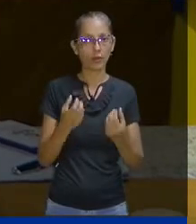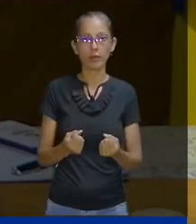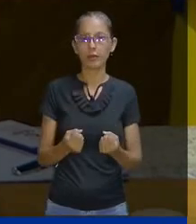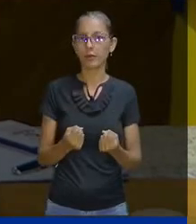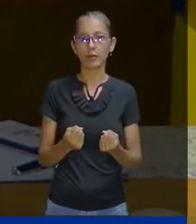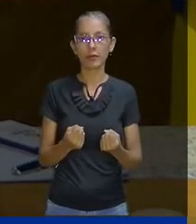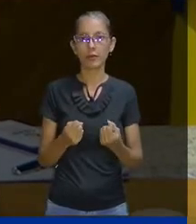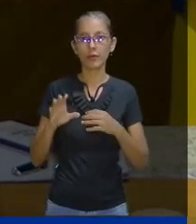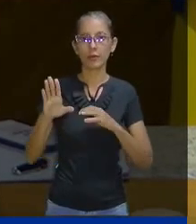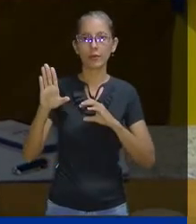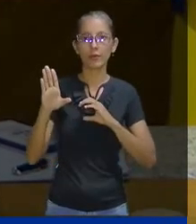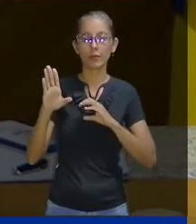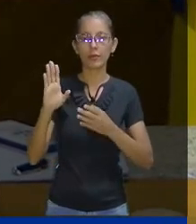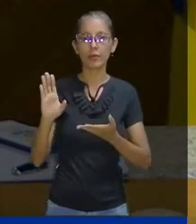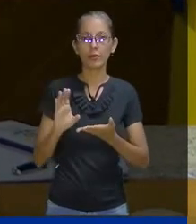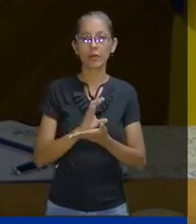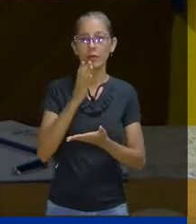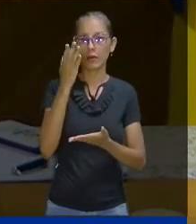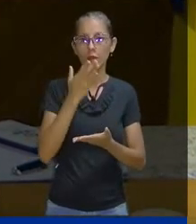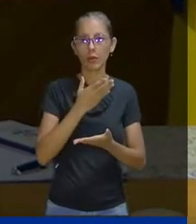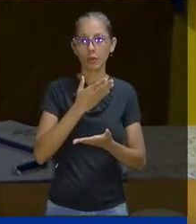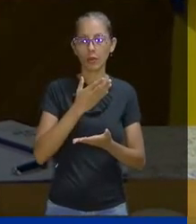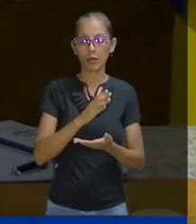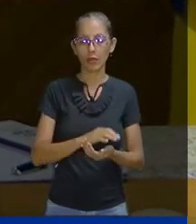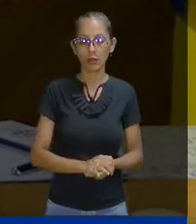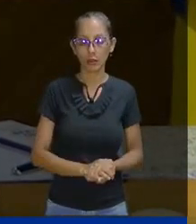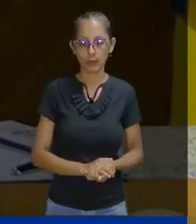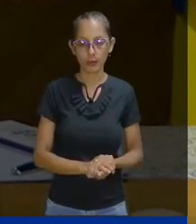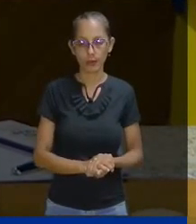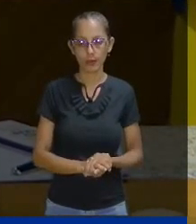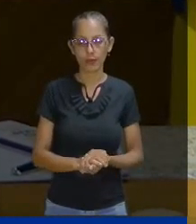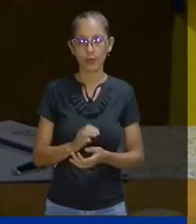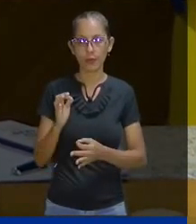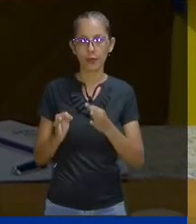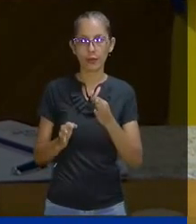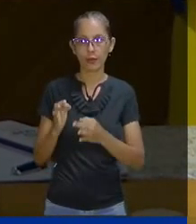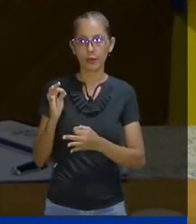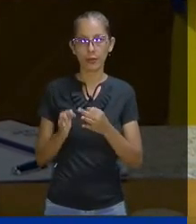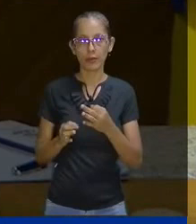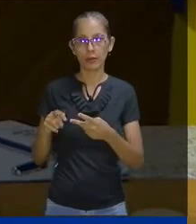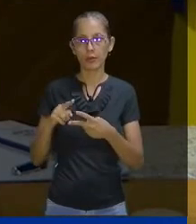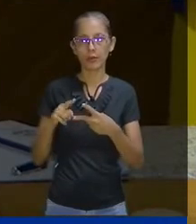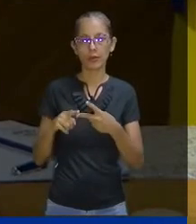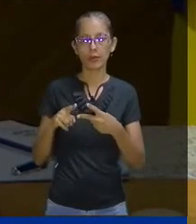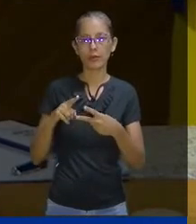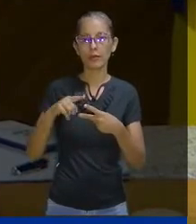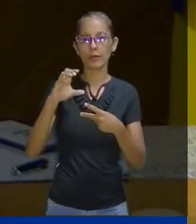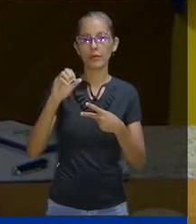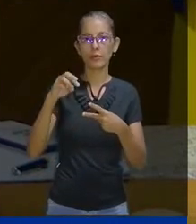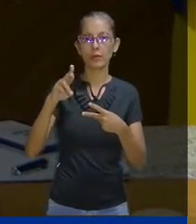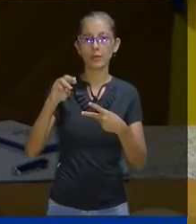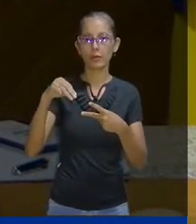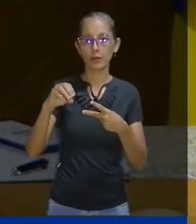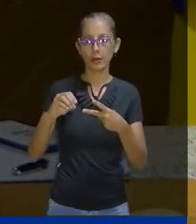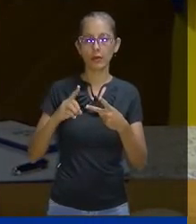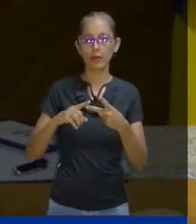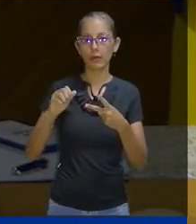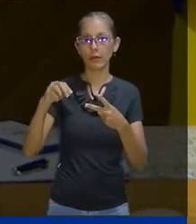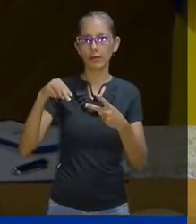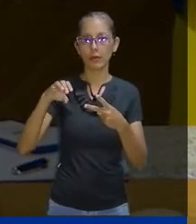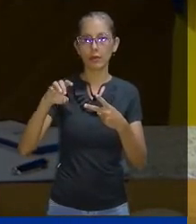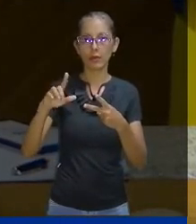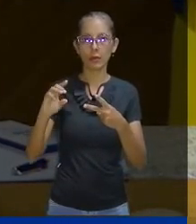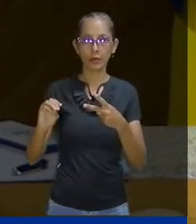as contas da candidata, no que foi acompanhado pelos juízes Carmo Antônio e Anselmo Gonçalves, pediu vistas o